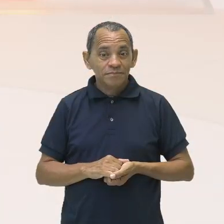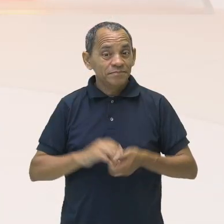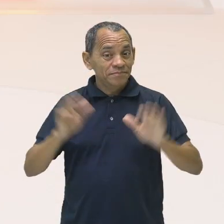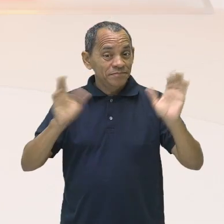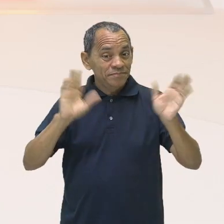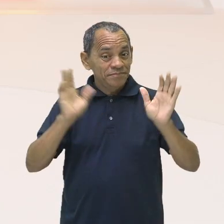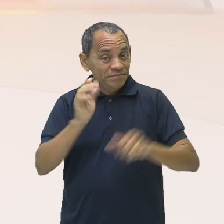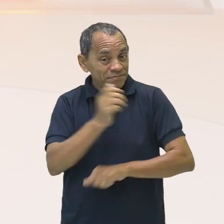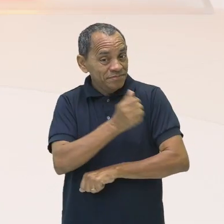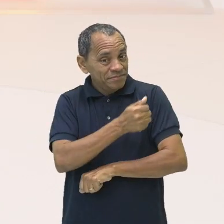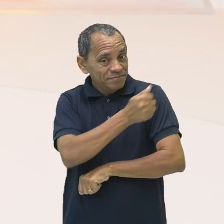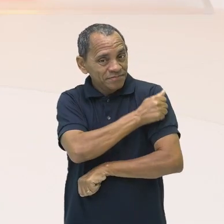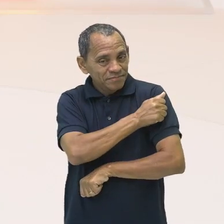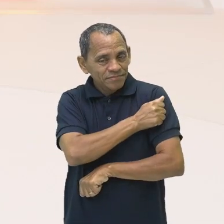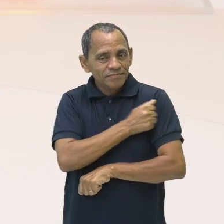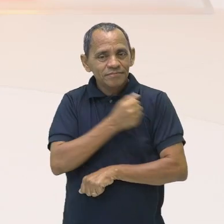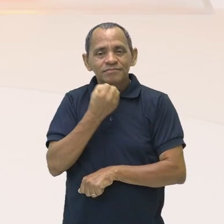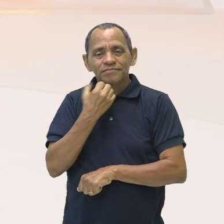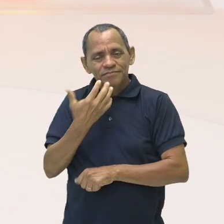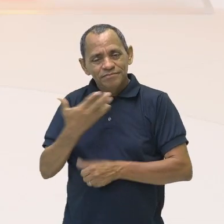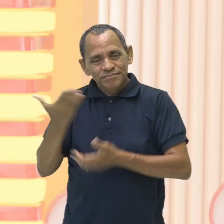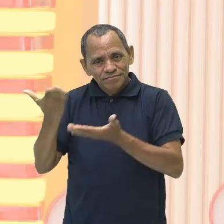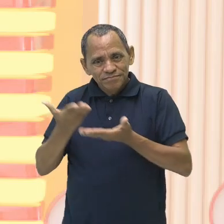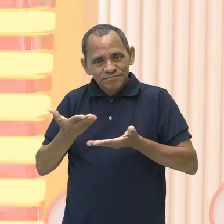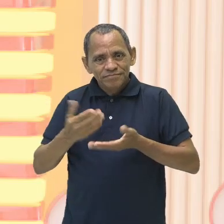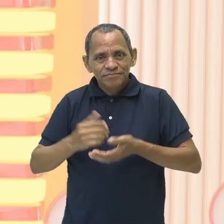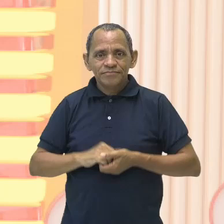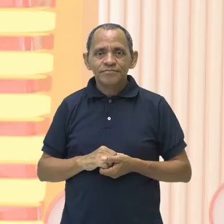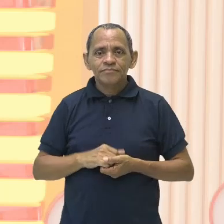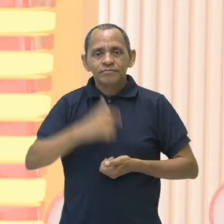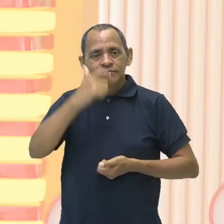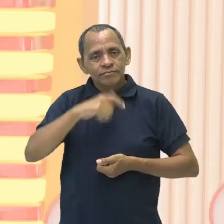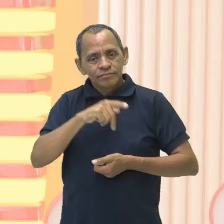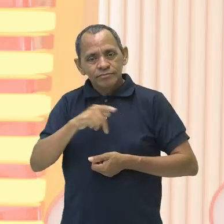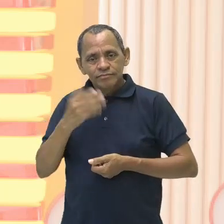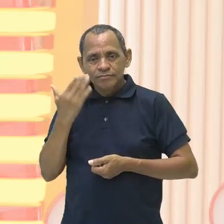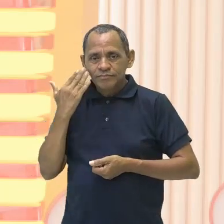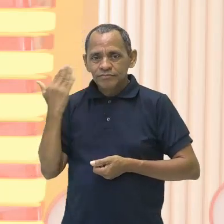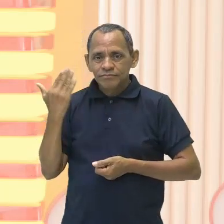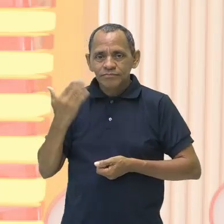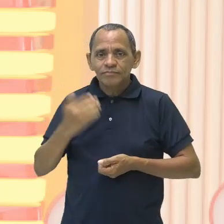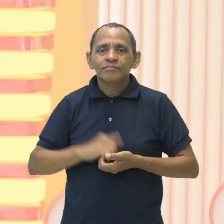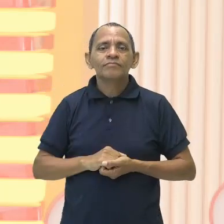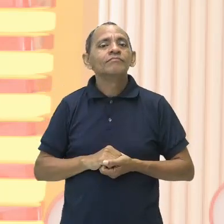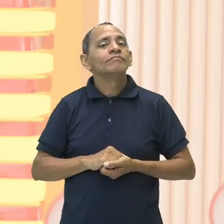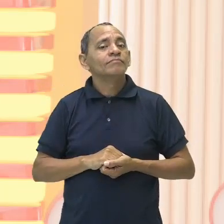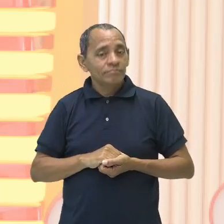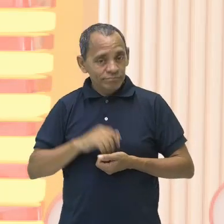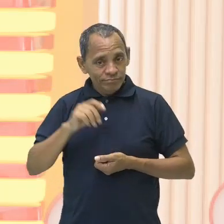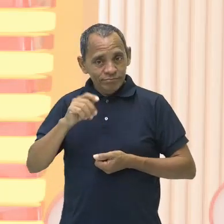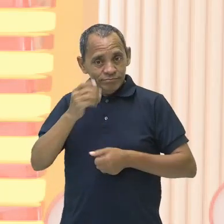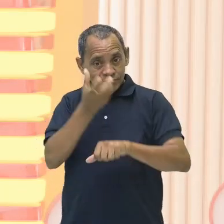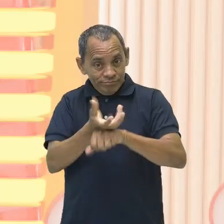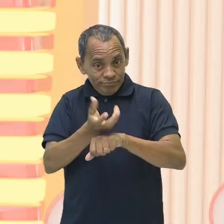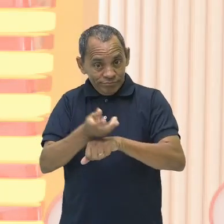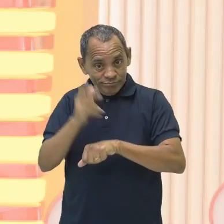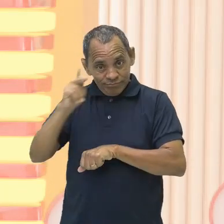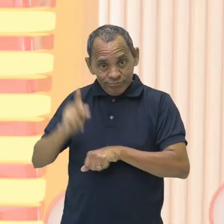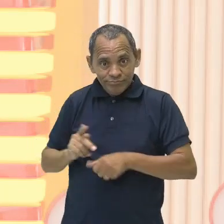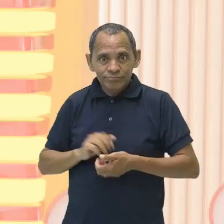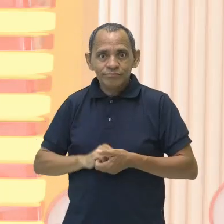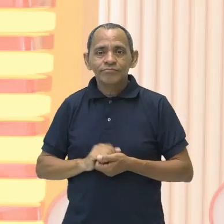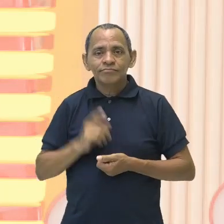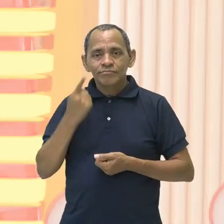Olá, queridos alunos, sejam todos bem-vindos. Eu sou a professora Michele Santos, professora de História, e observem comigo o objeto